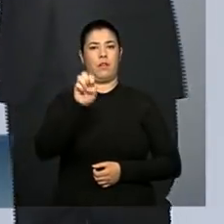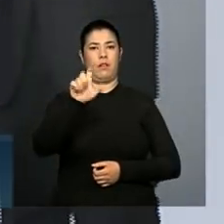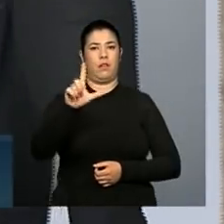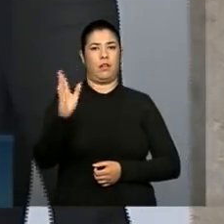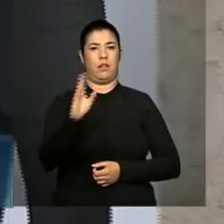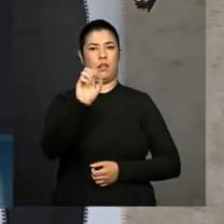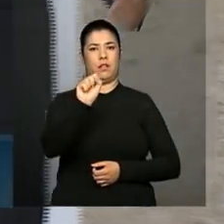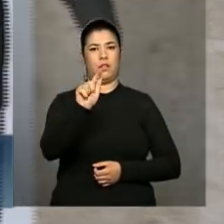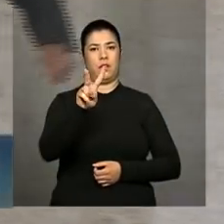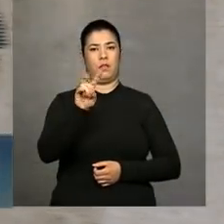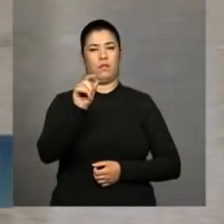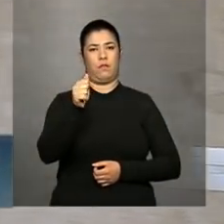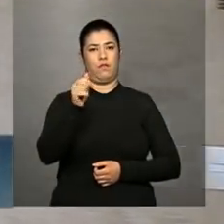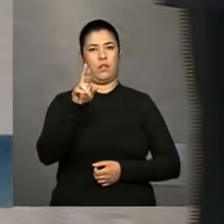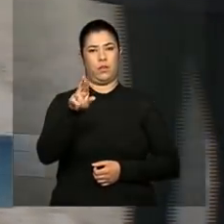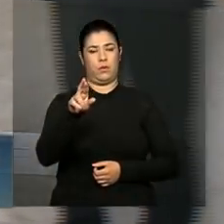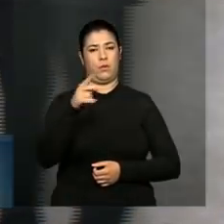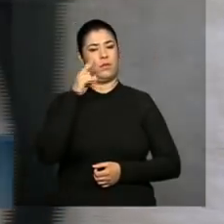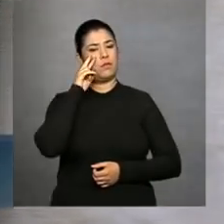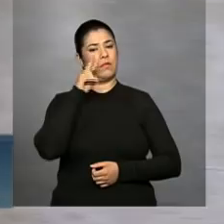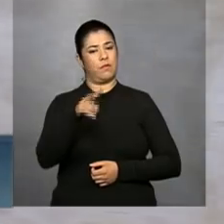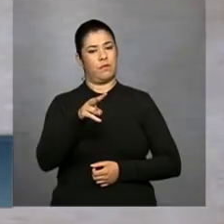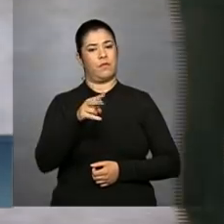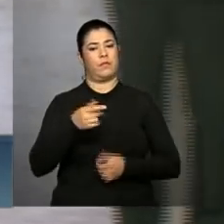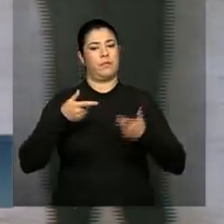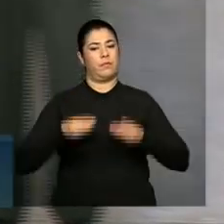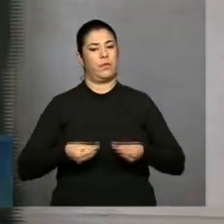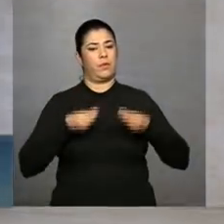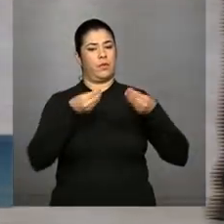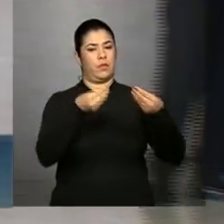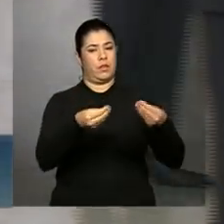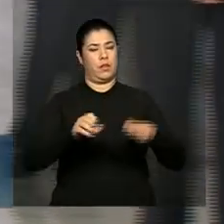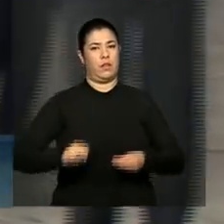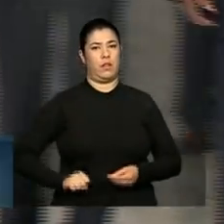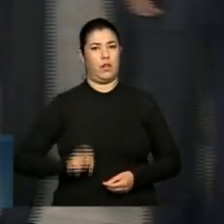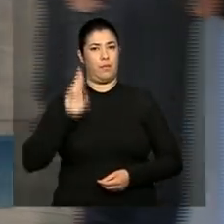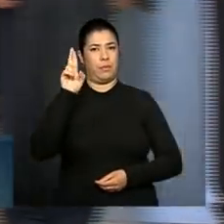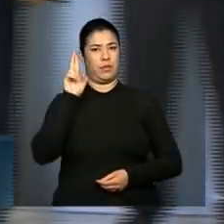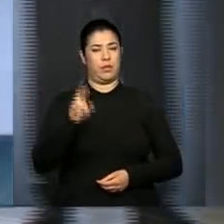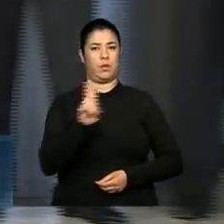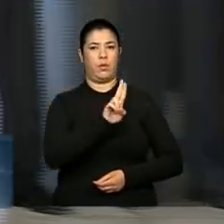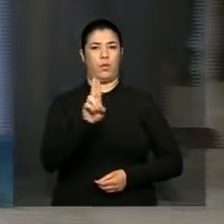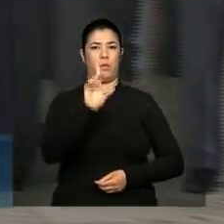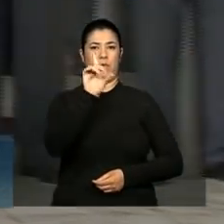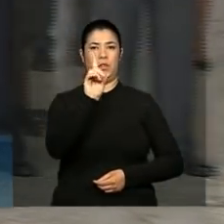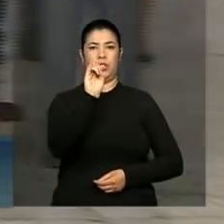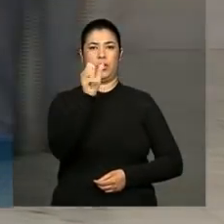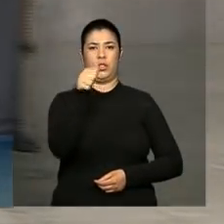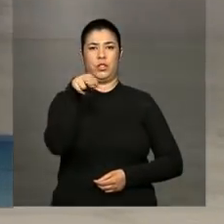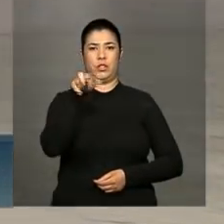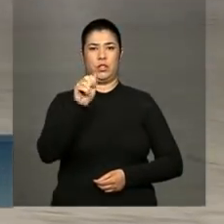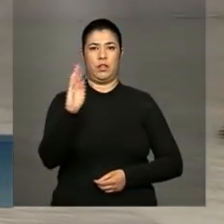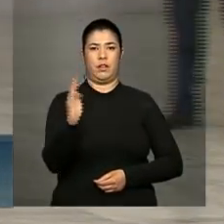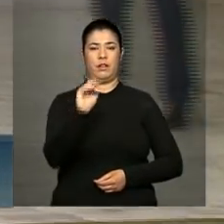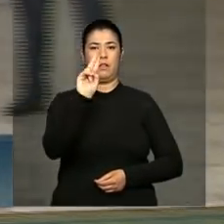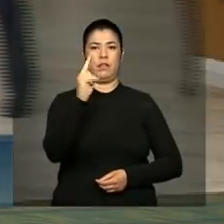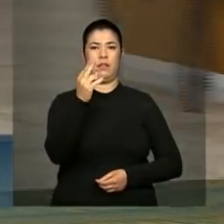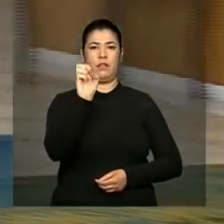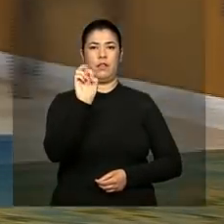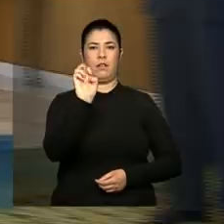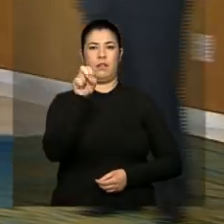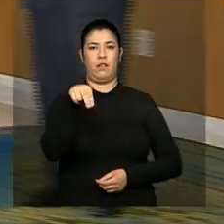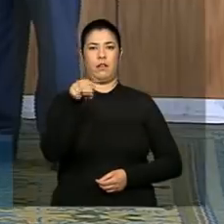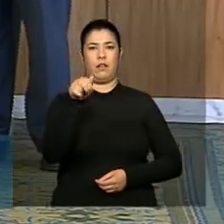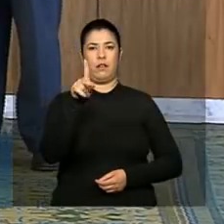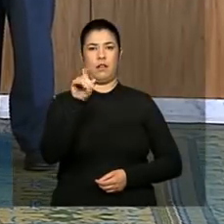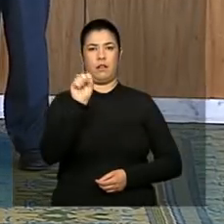Agora quem vai fazer a entrega das credenciais, a embaixadora Diana Marcela Hernandes, de El Salvador.